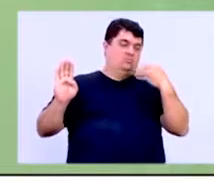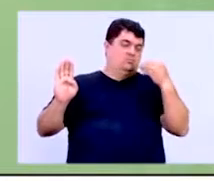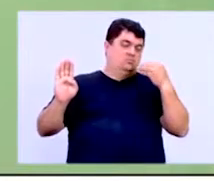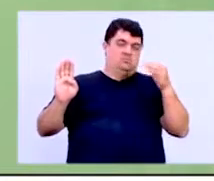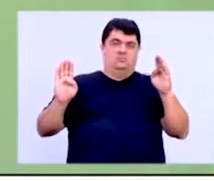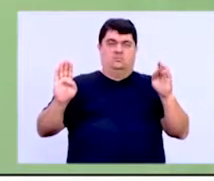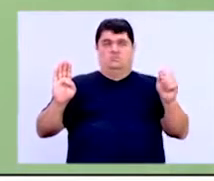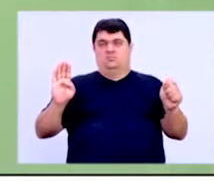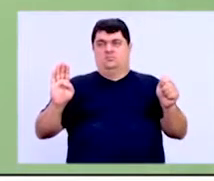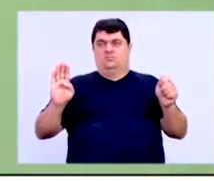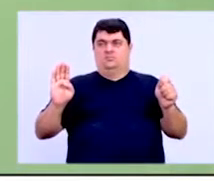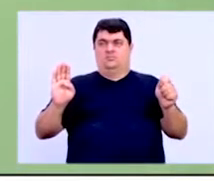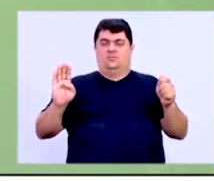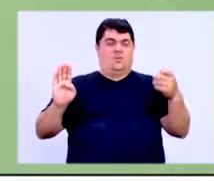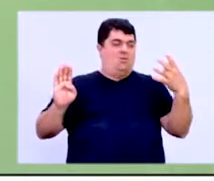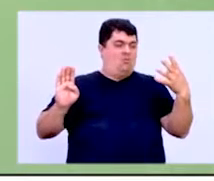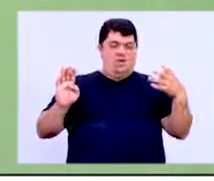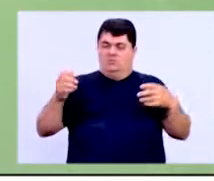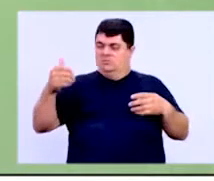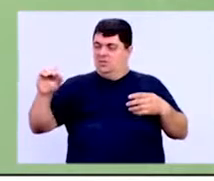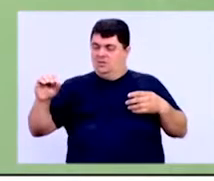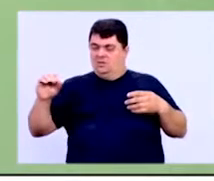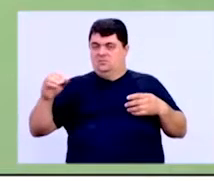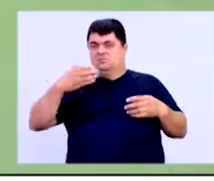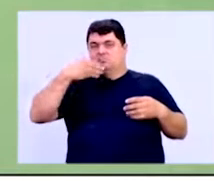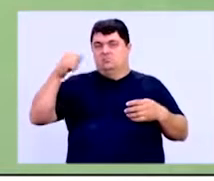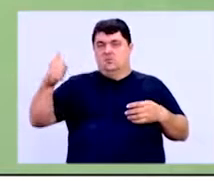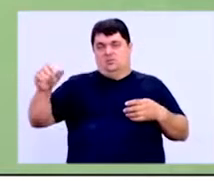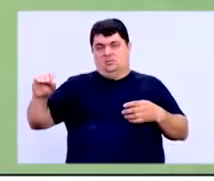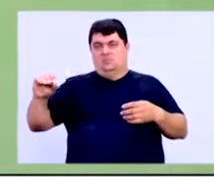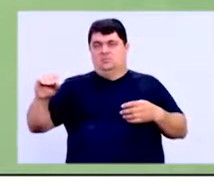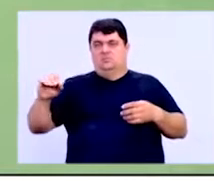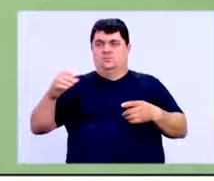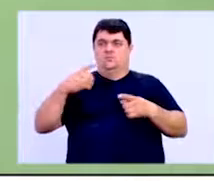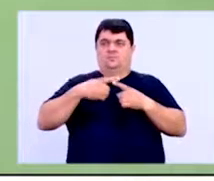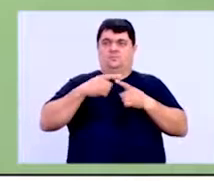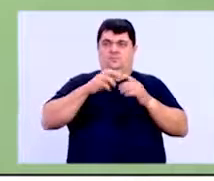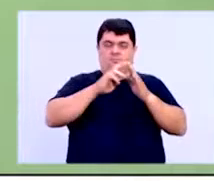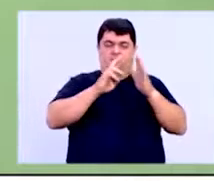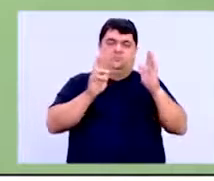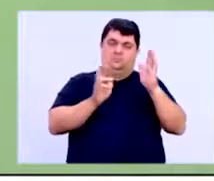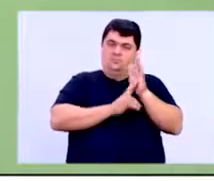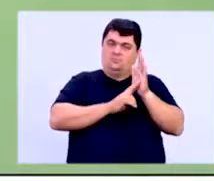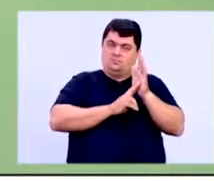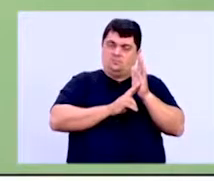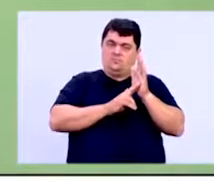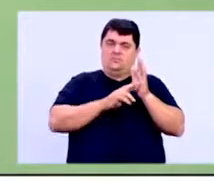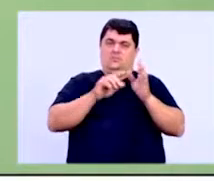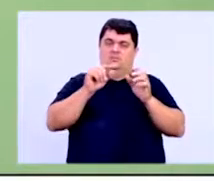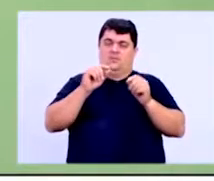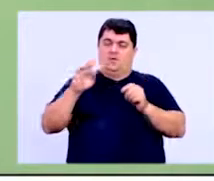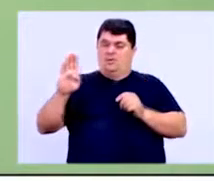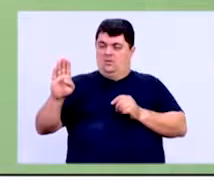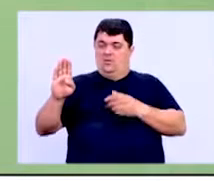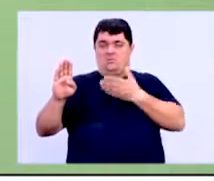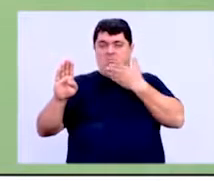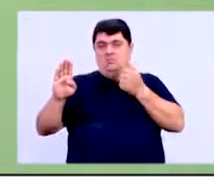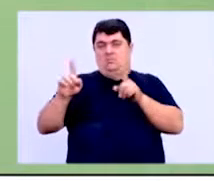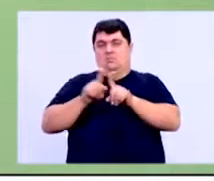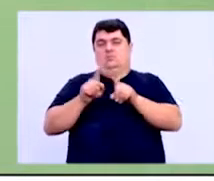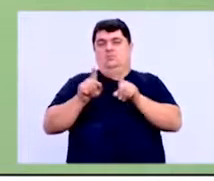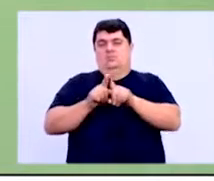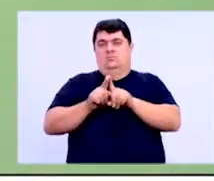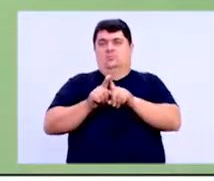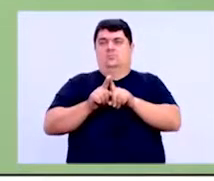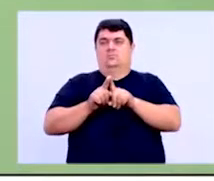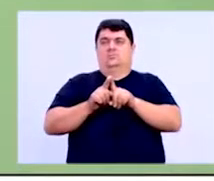comigo? 4, 10. Pelo critério de rentabilidade, né, razão da conversão, o produto B também é melhor.